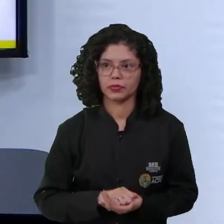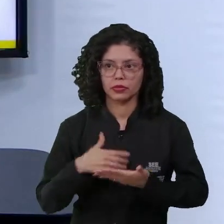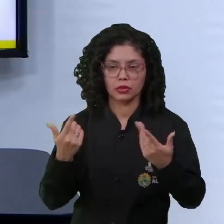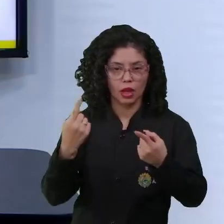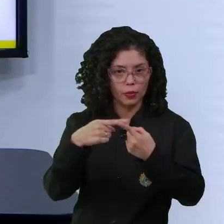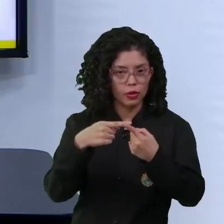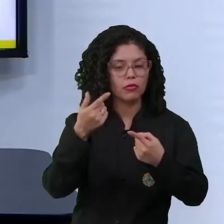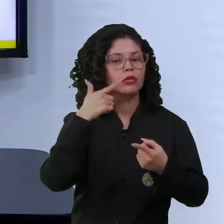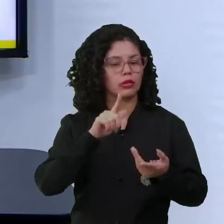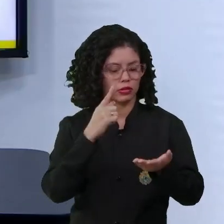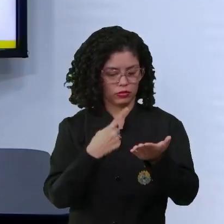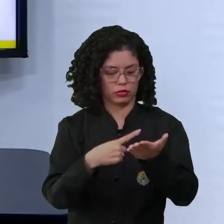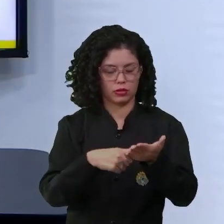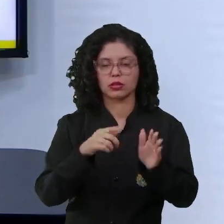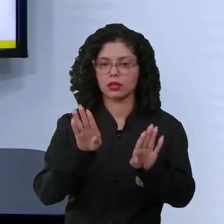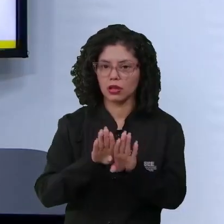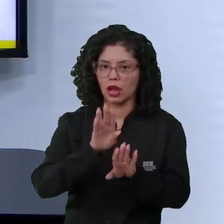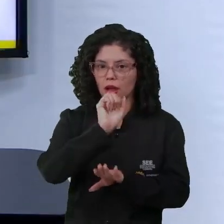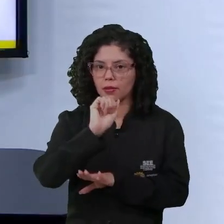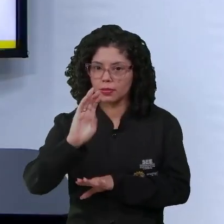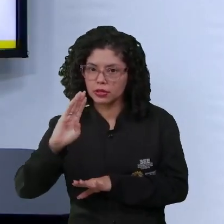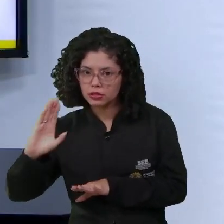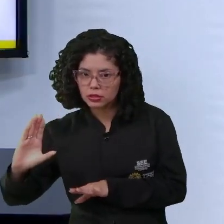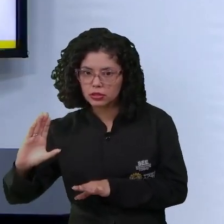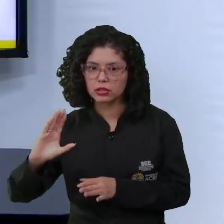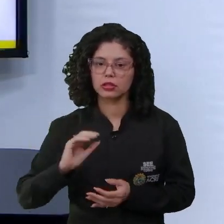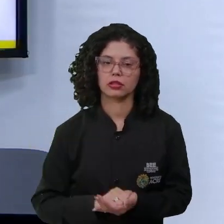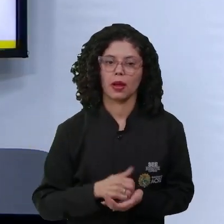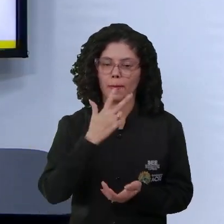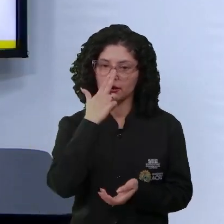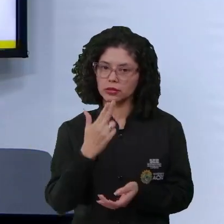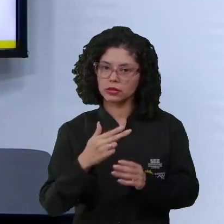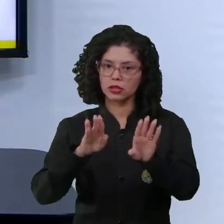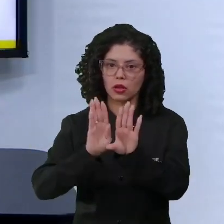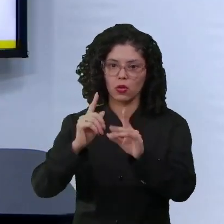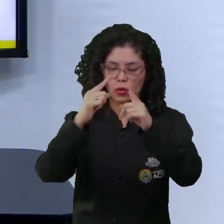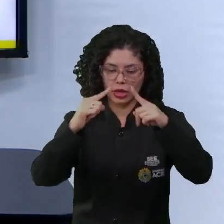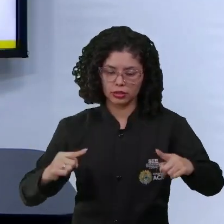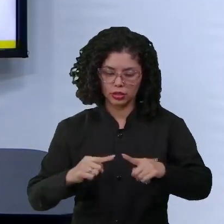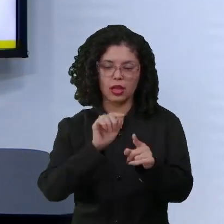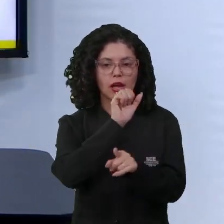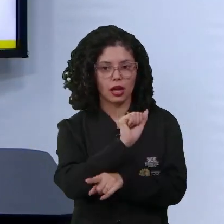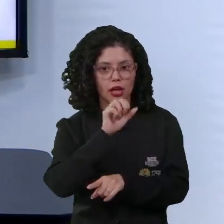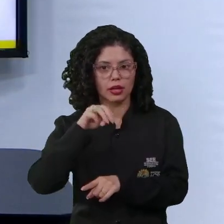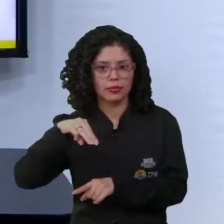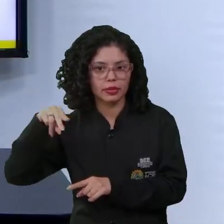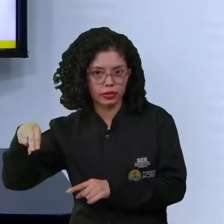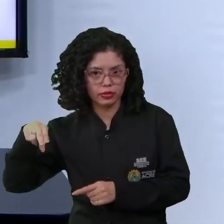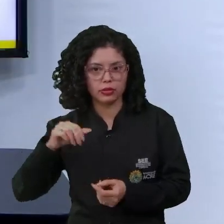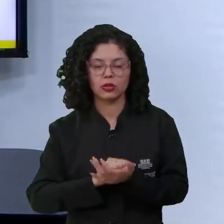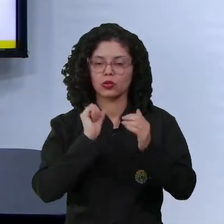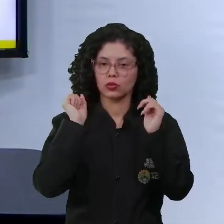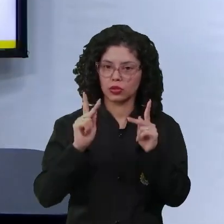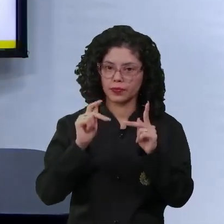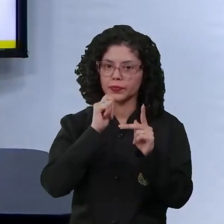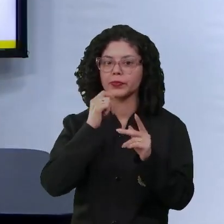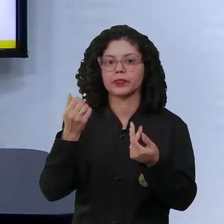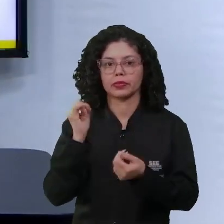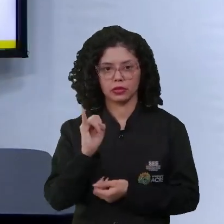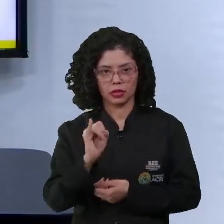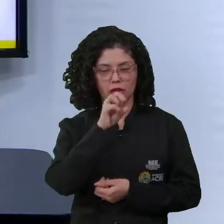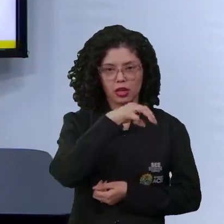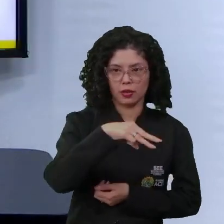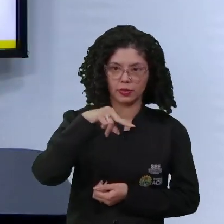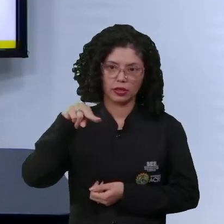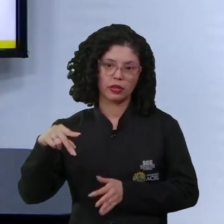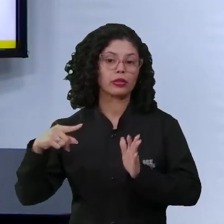você vai considerar o triângulo ABC semelhante ao triângulo AMN. E aí, se M e N